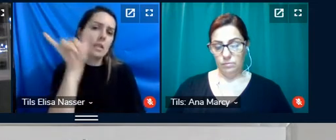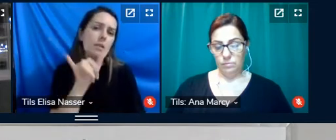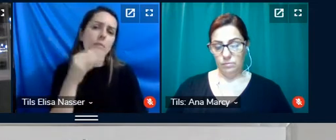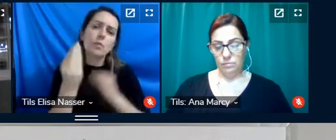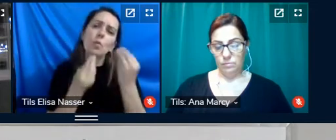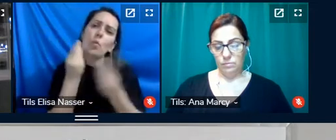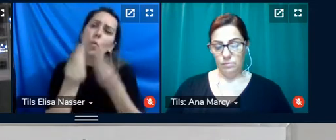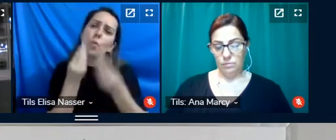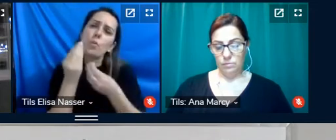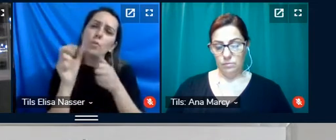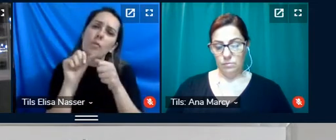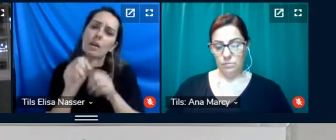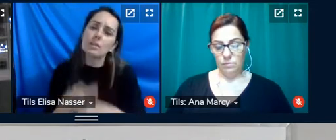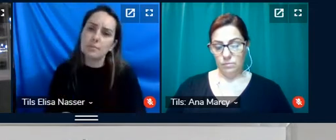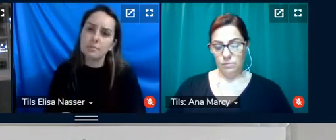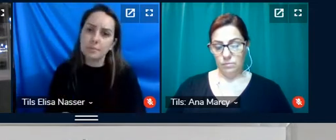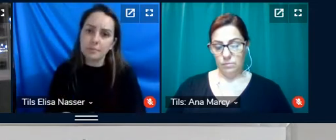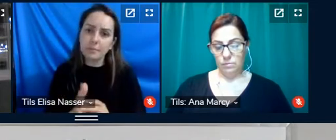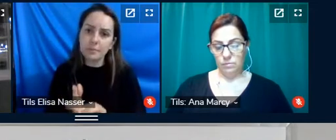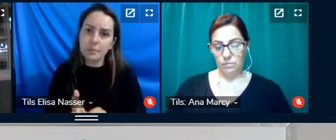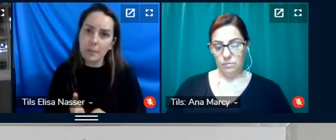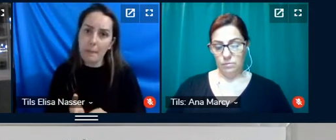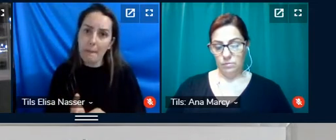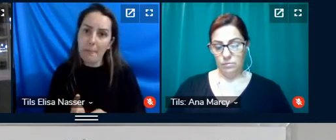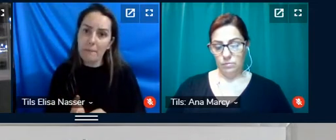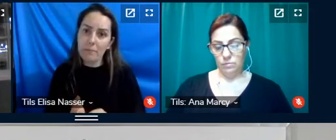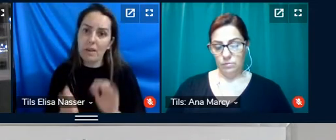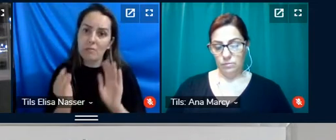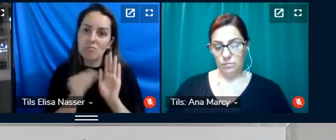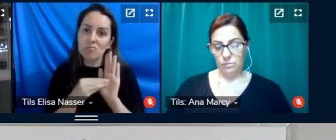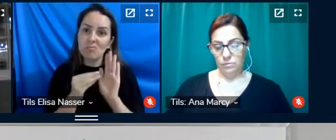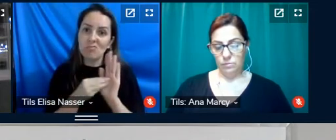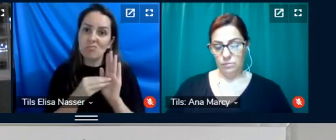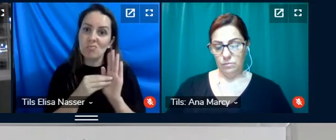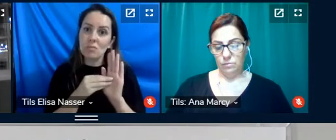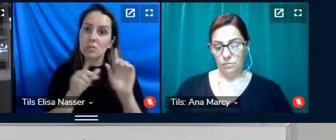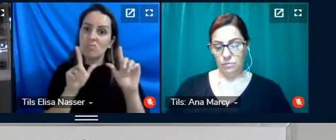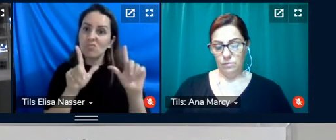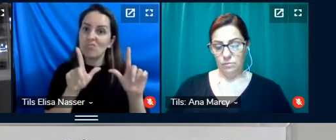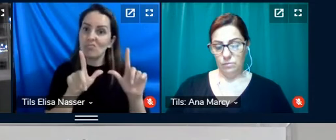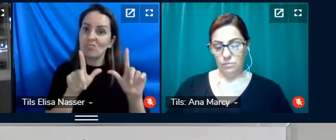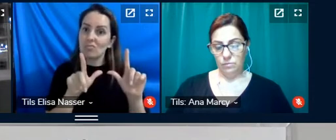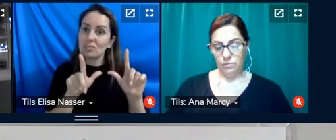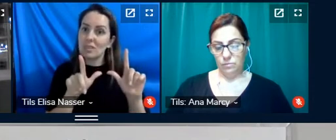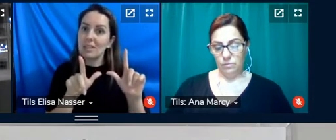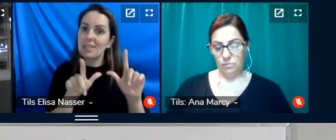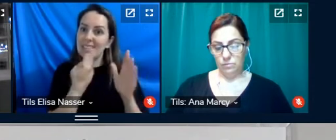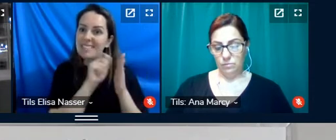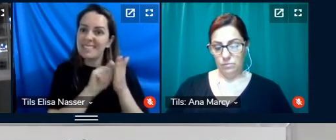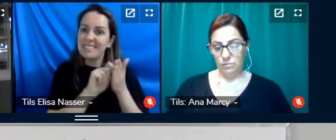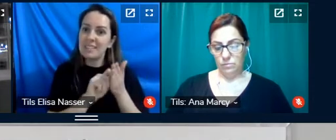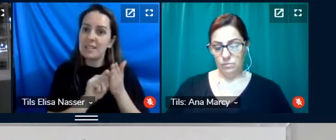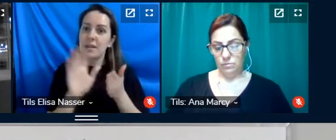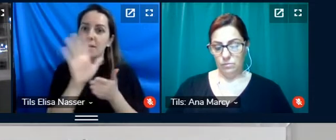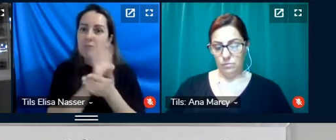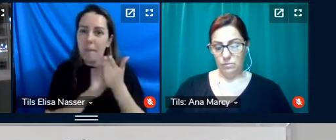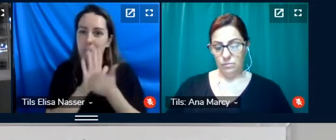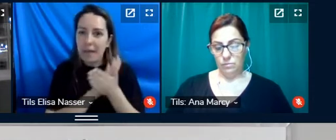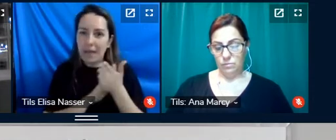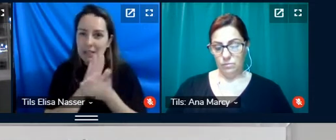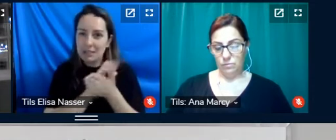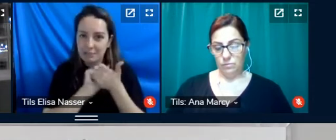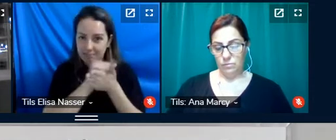gente faz? Vai faltar espaço aqui, mas eu vou apagar aqui. Vou apagar aqui e fazer aqui,